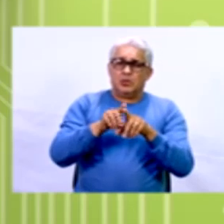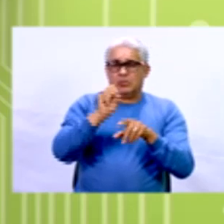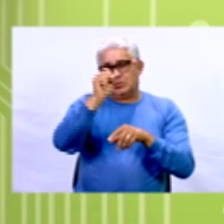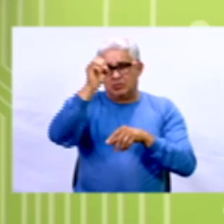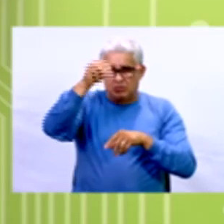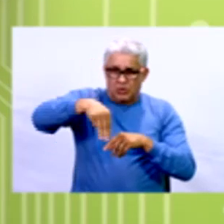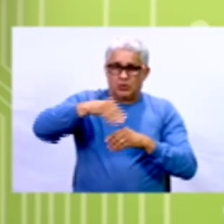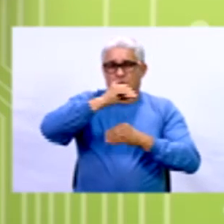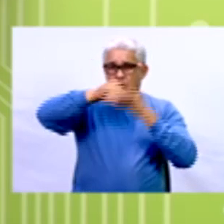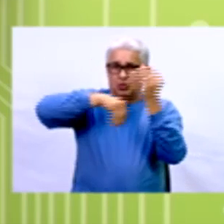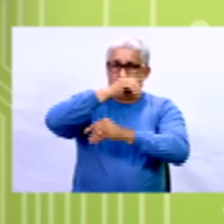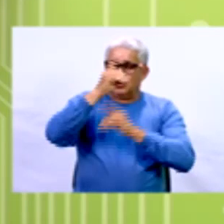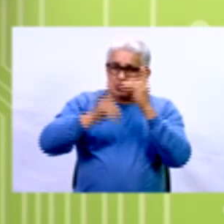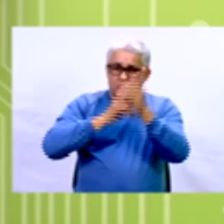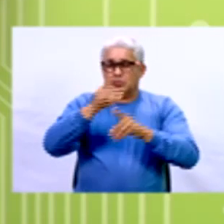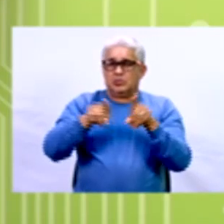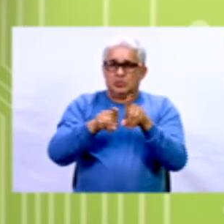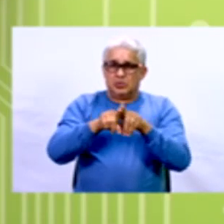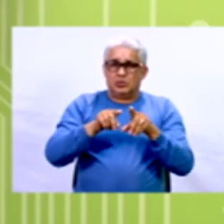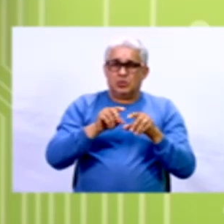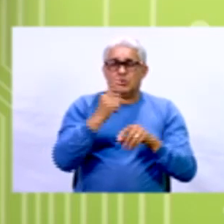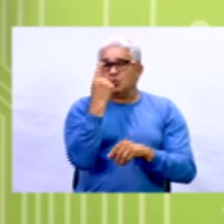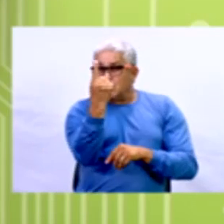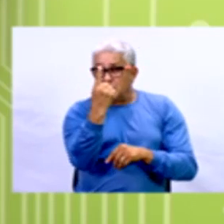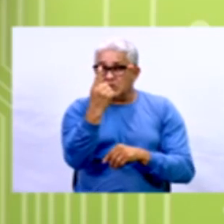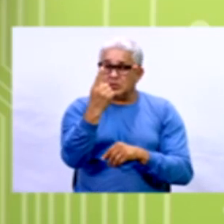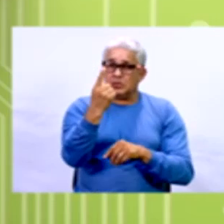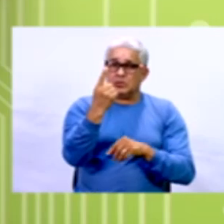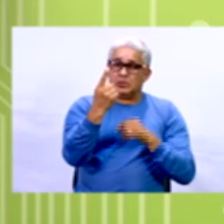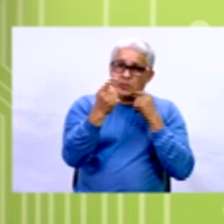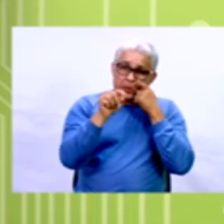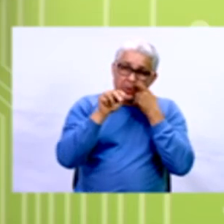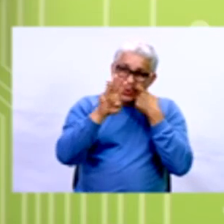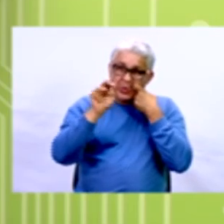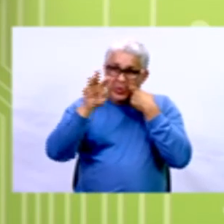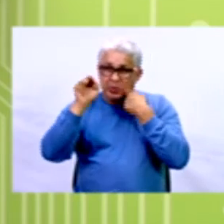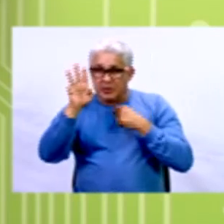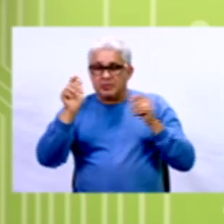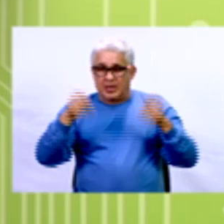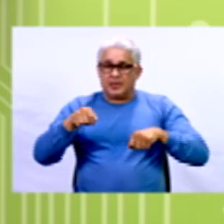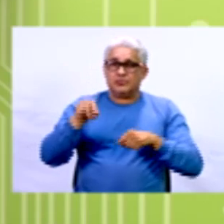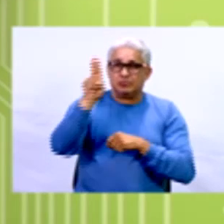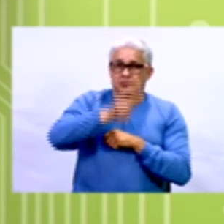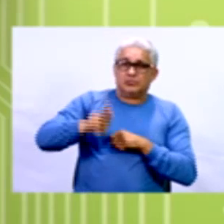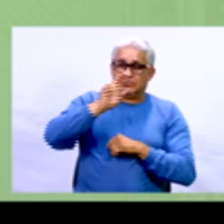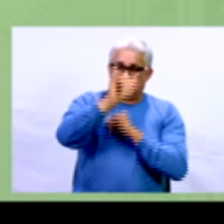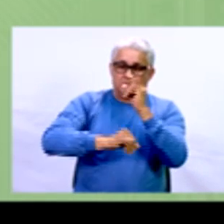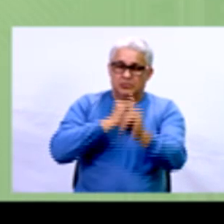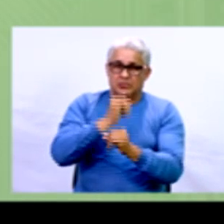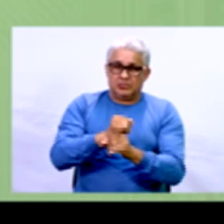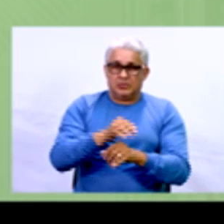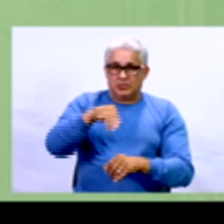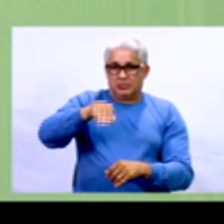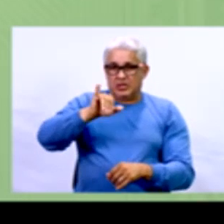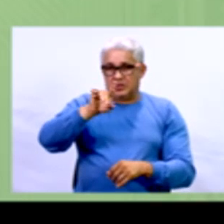tudo em um único site, em uma única página, usando a internet como uma mídia.